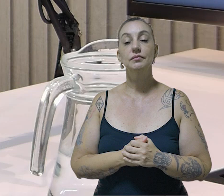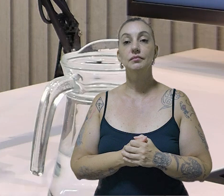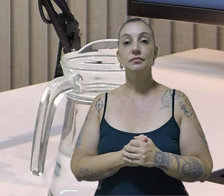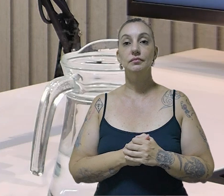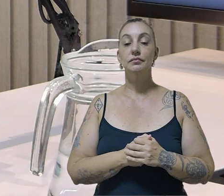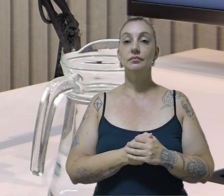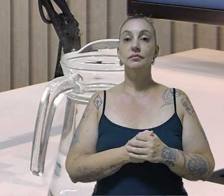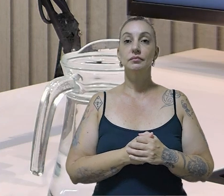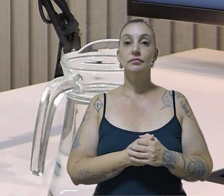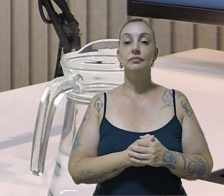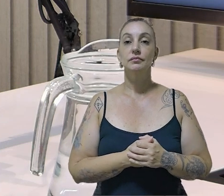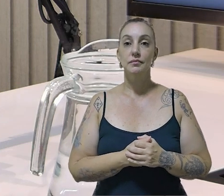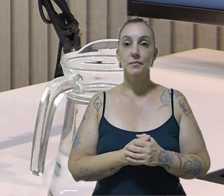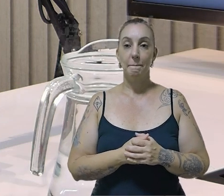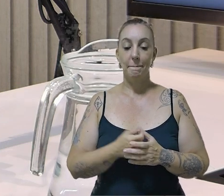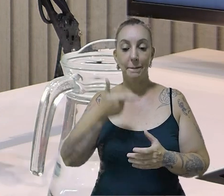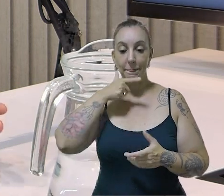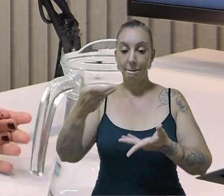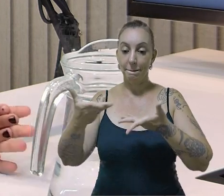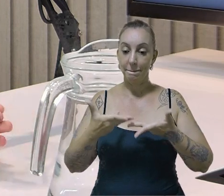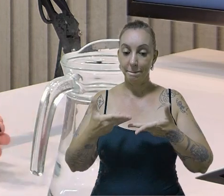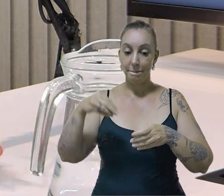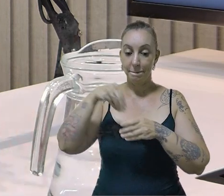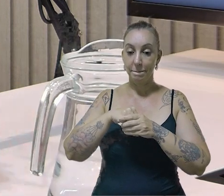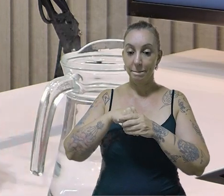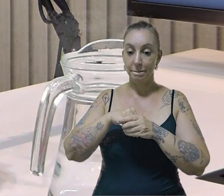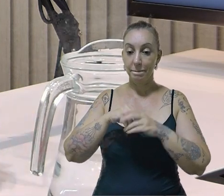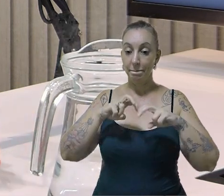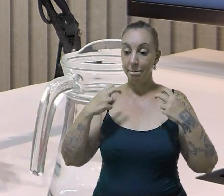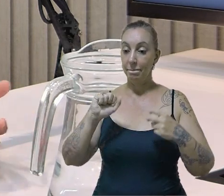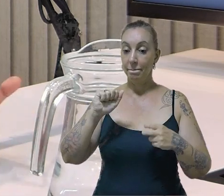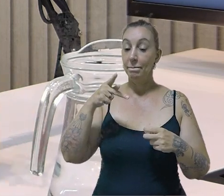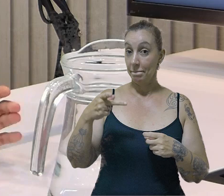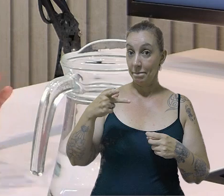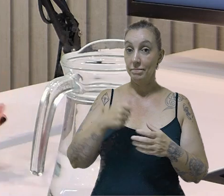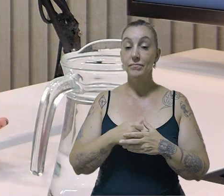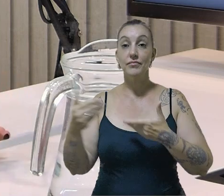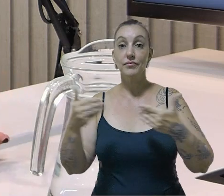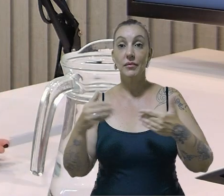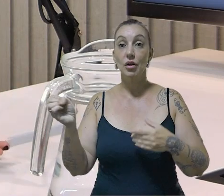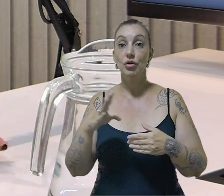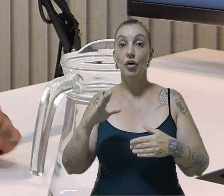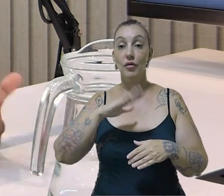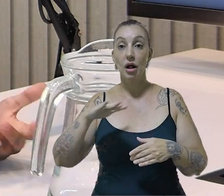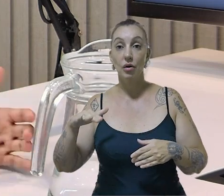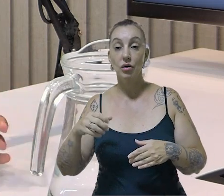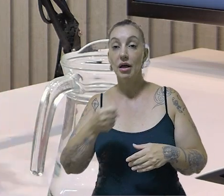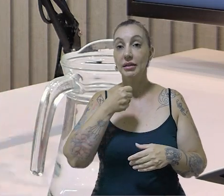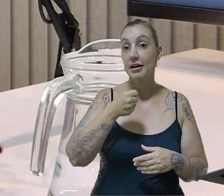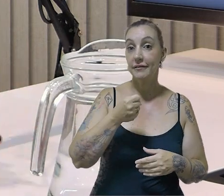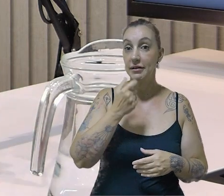E aí depois veio a a o convite para fazer parte da banca da SP hum né para receber os novos alunos fazer as